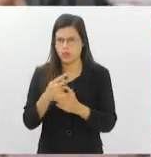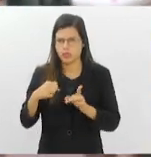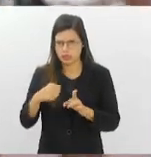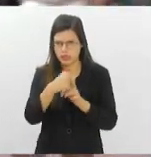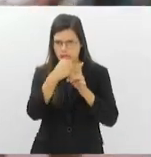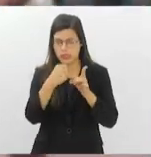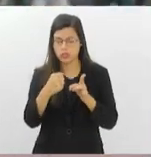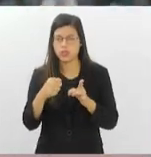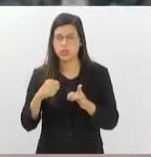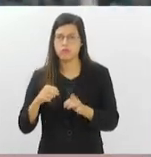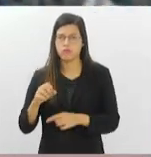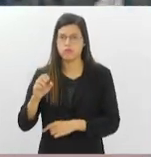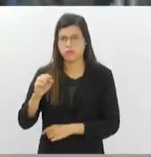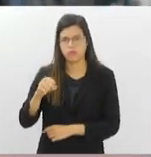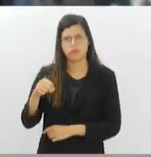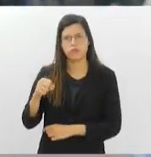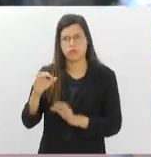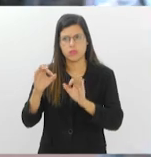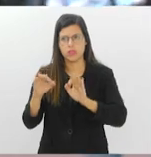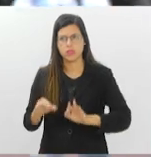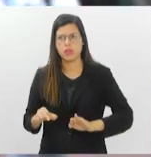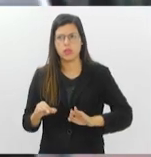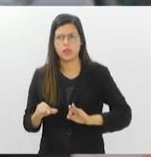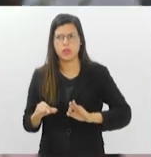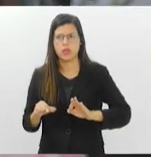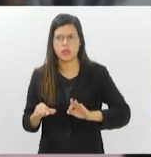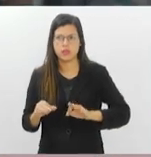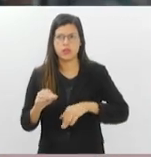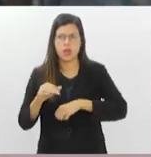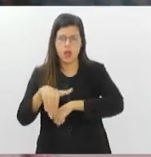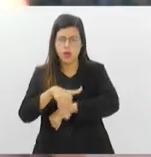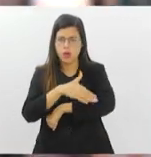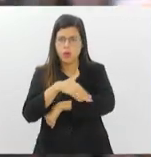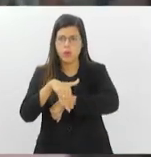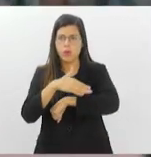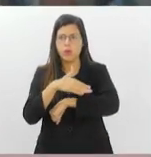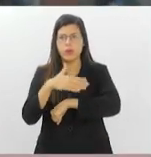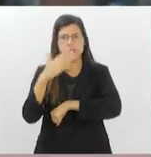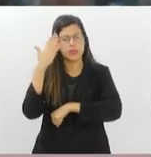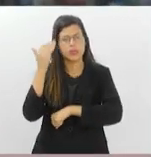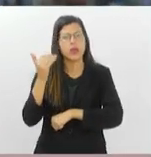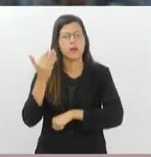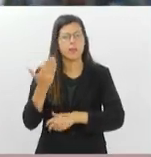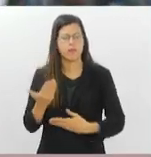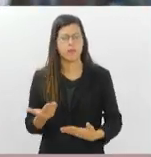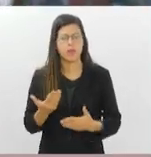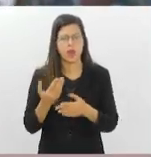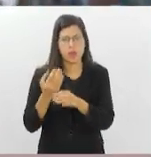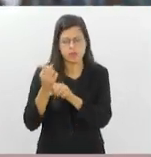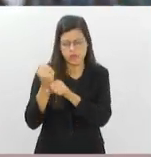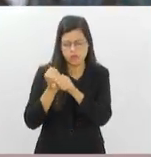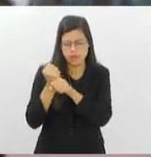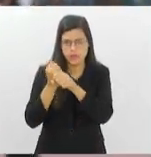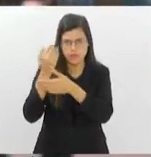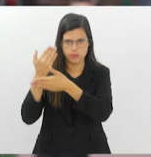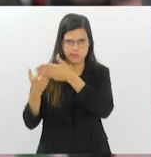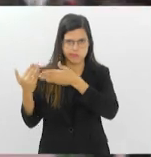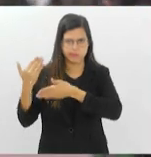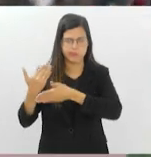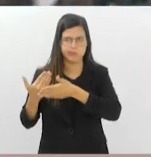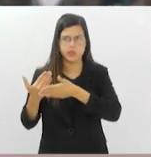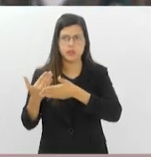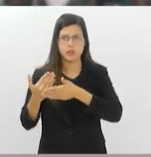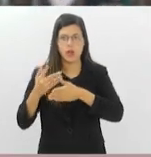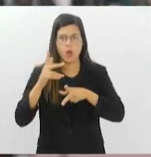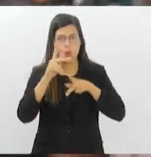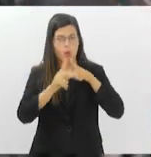certeza com certeza PV é Rui é a gente sabe que nos últimos nos últimos anos né e a